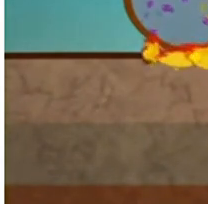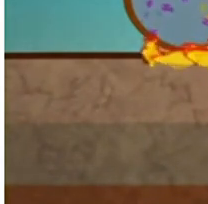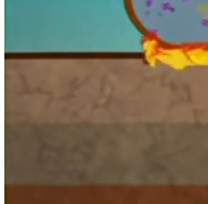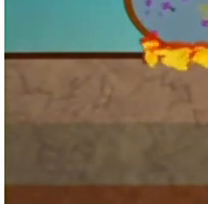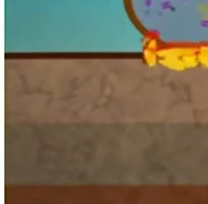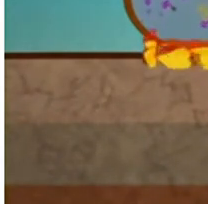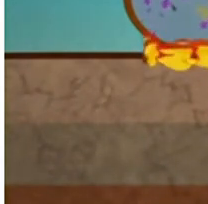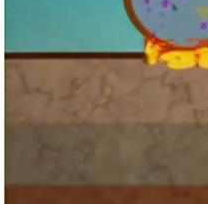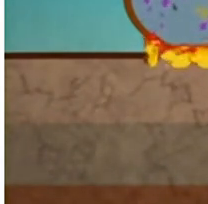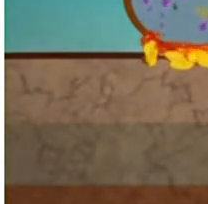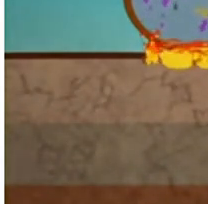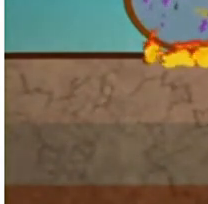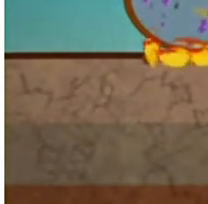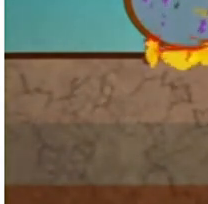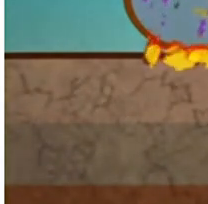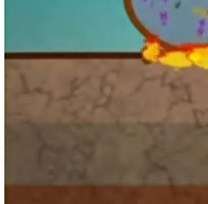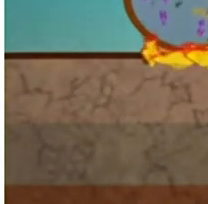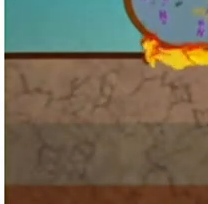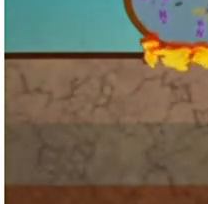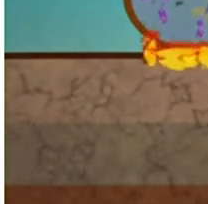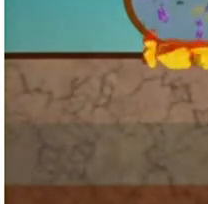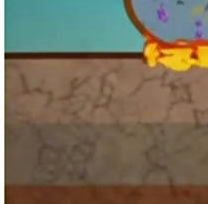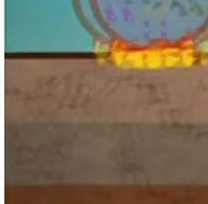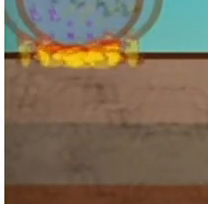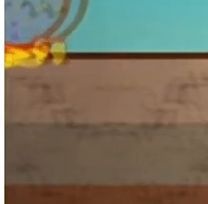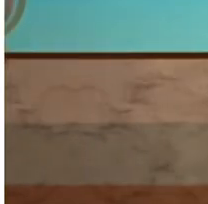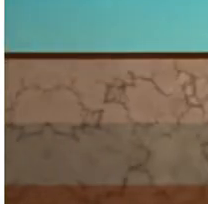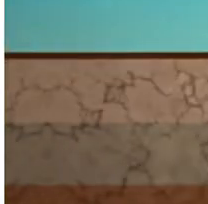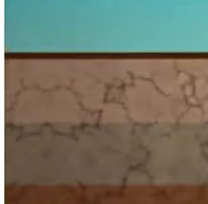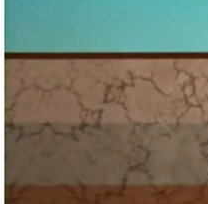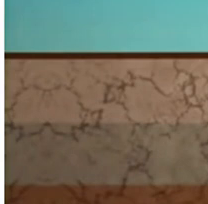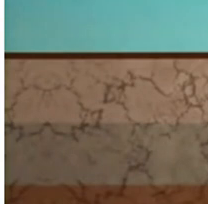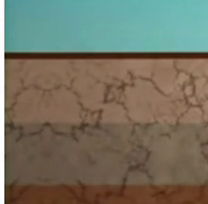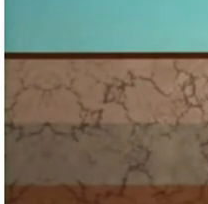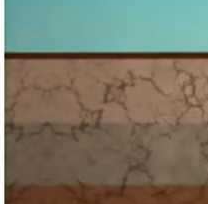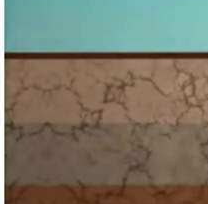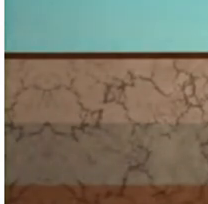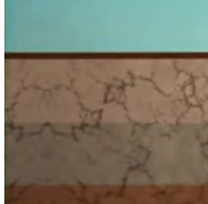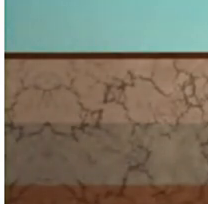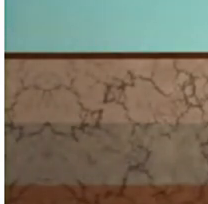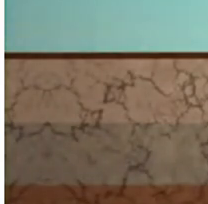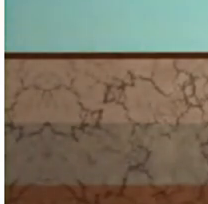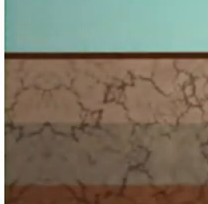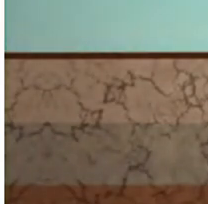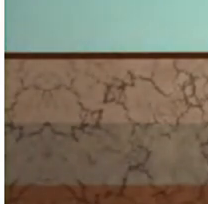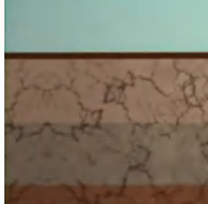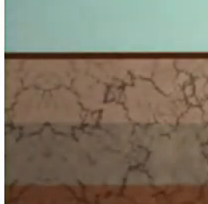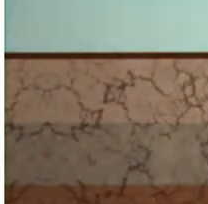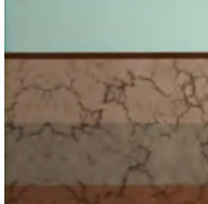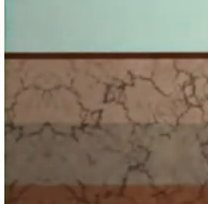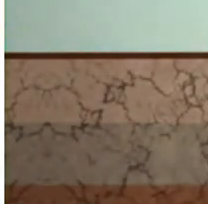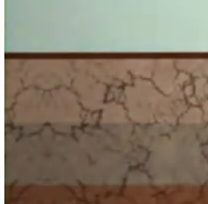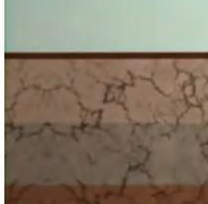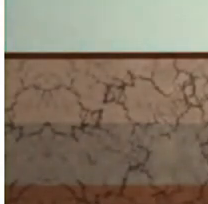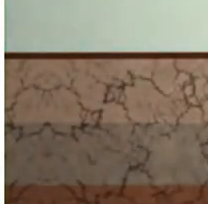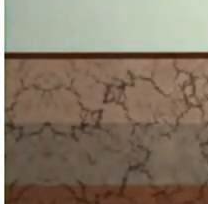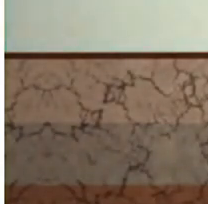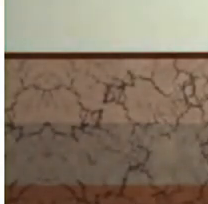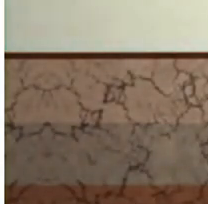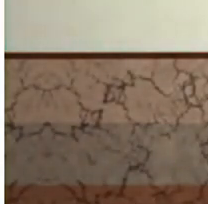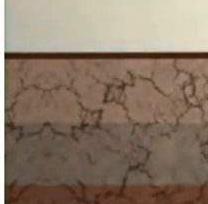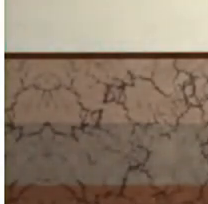sobrevivência da vida no planeta podem ser consumidos em geração sem o devido cuidado e Estudos do solo